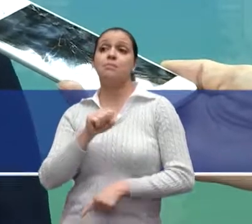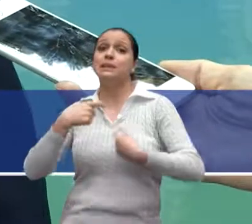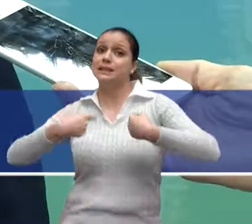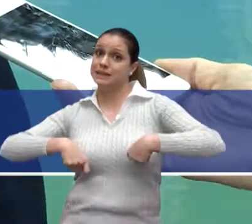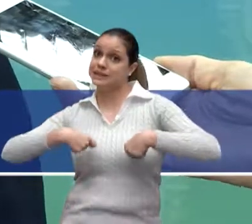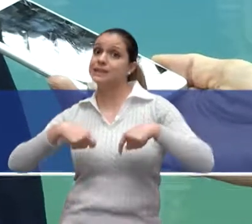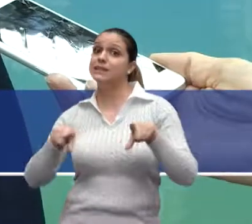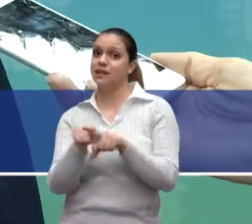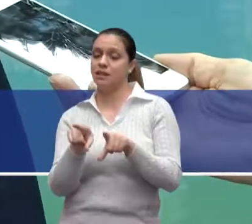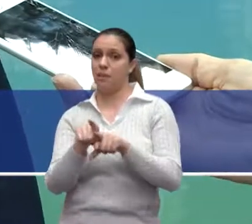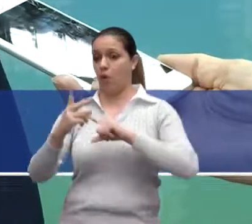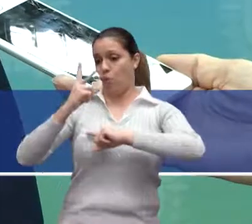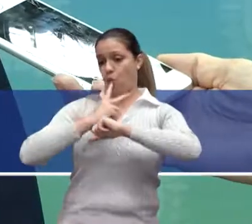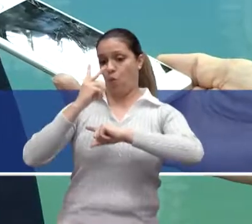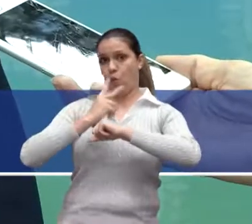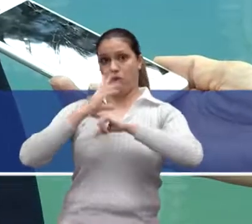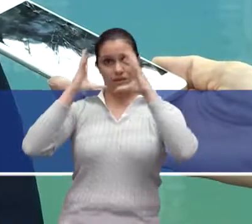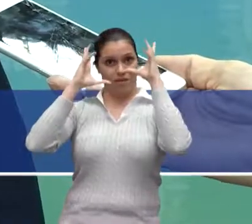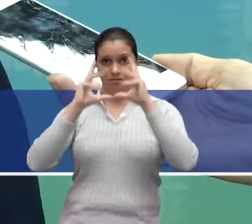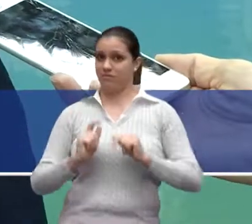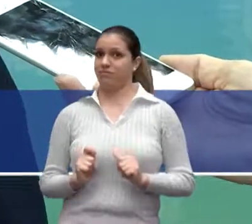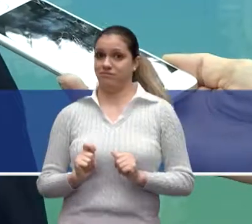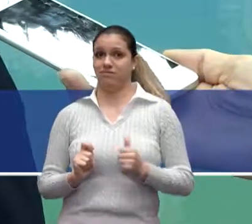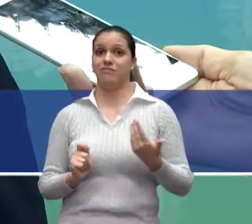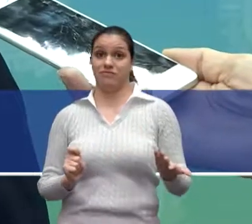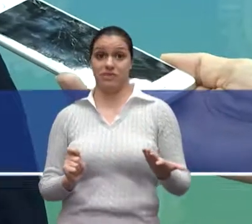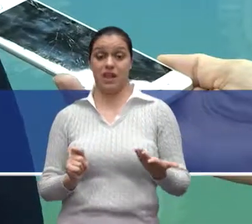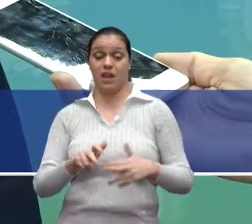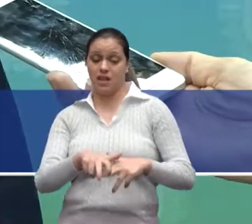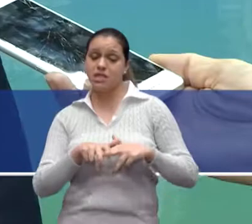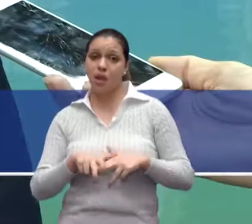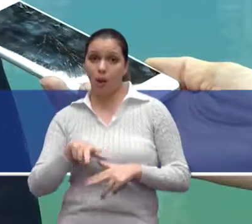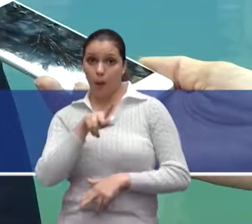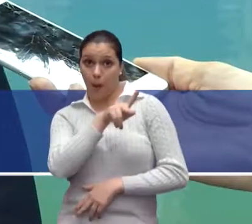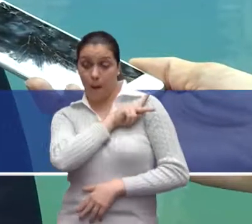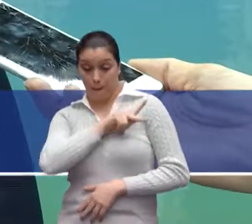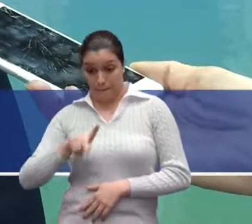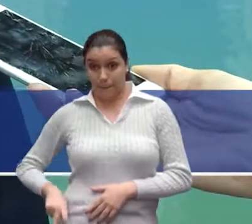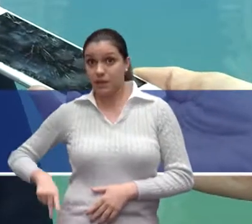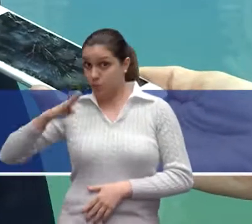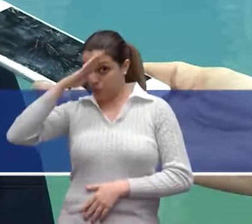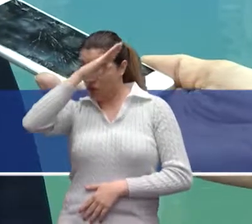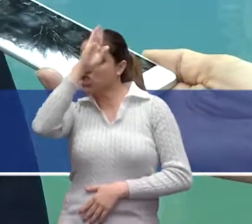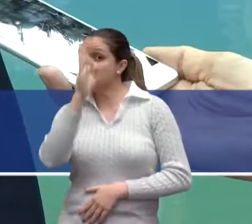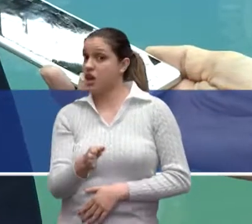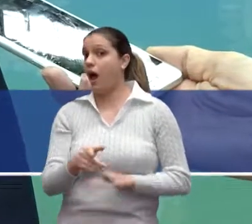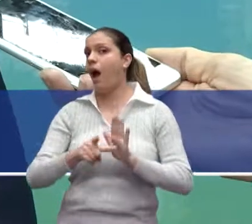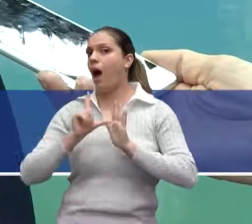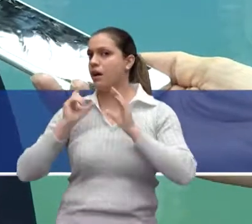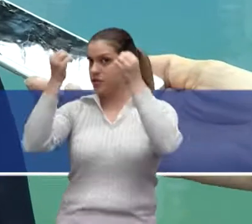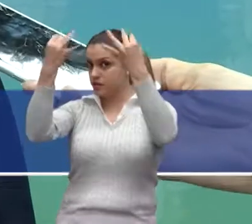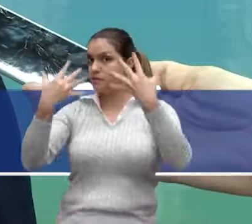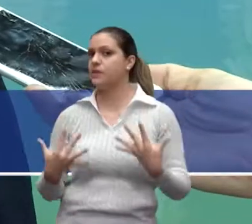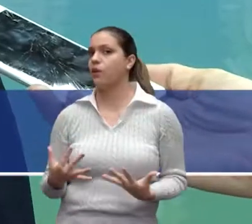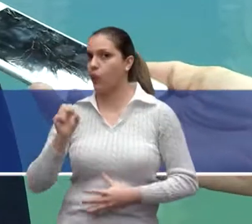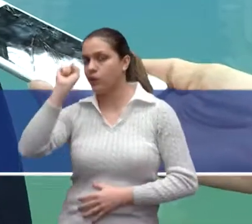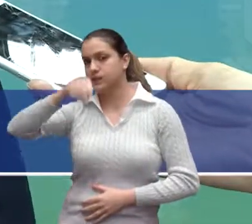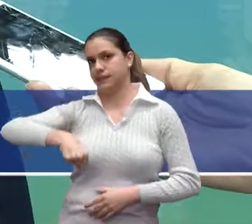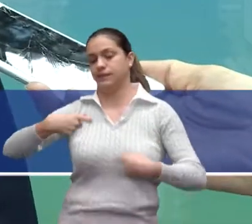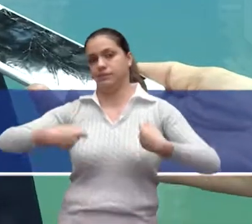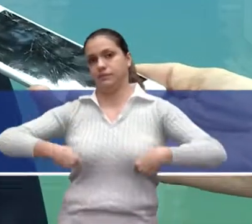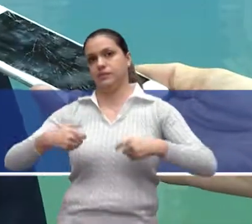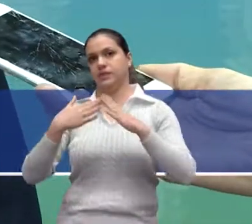que precisa ser alimentado nesse período também. Então, o presidente Jair Messias Bolsonaro, inclusive, já tinha feito,